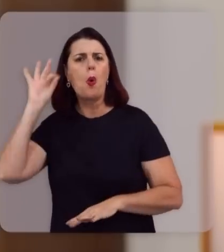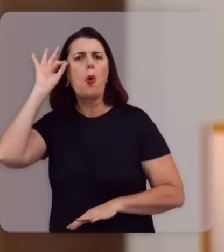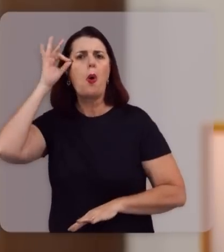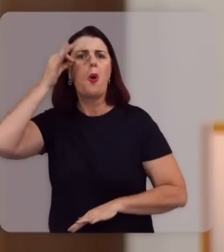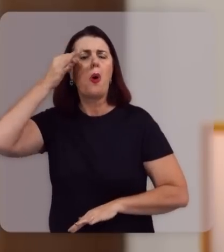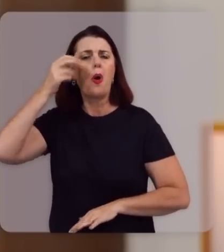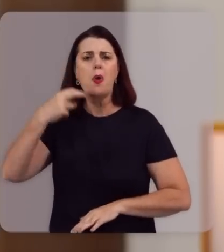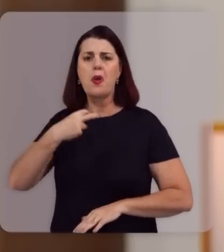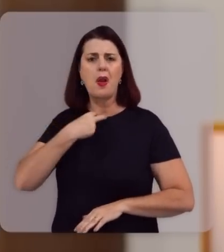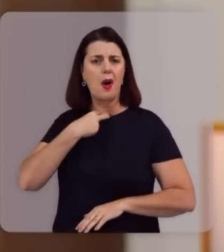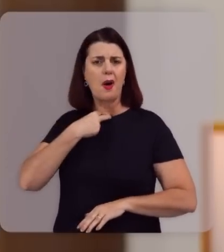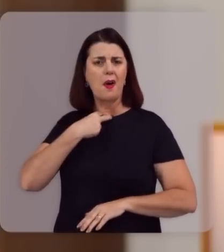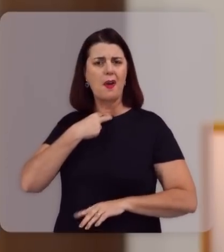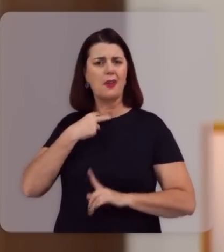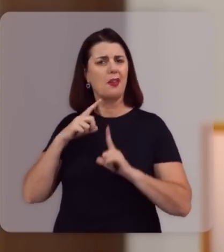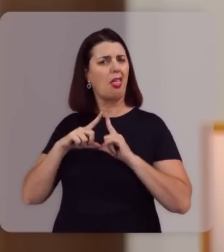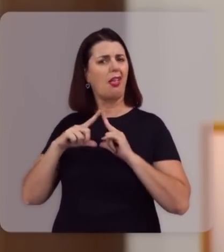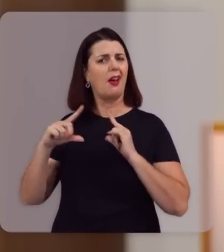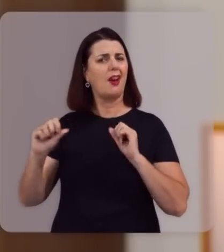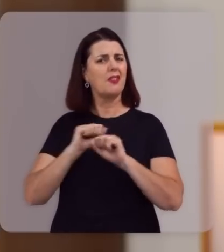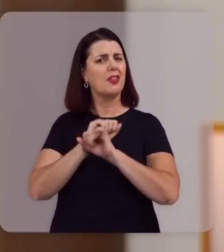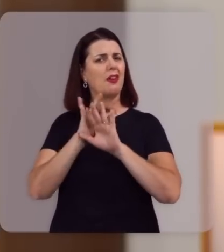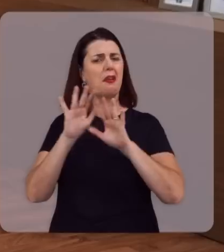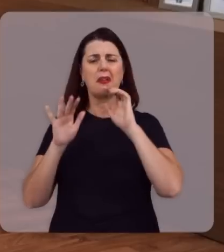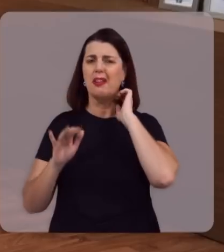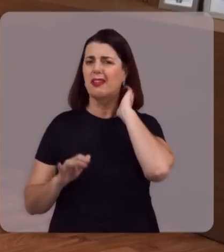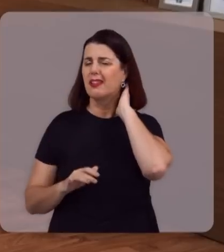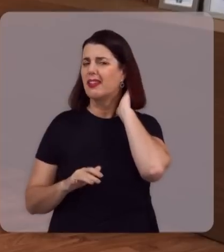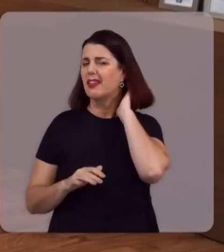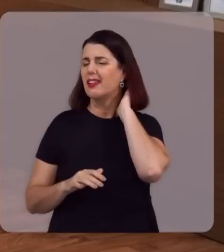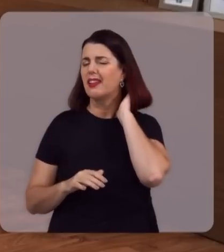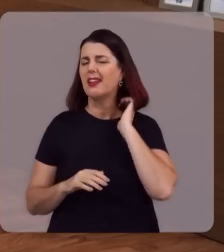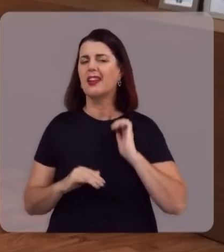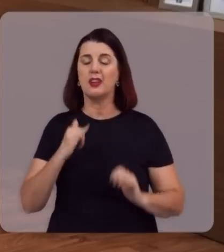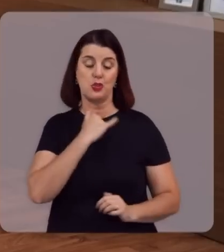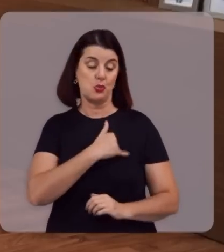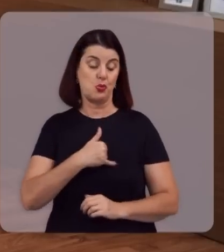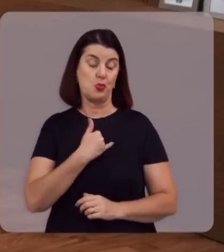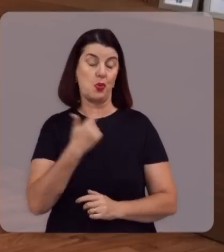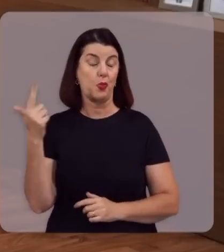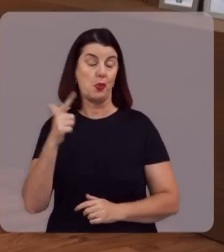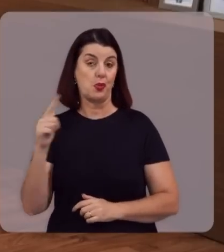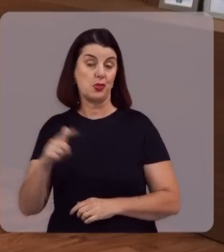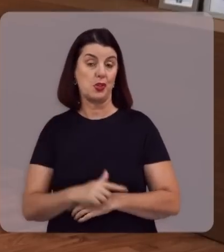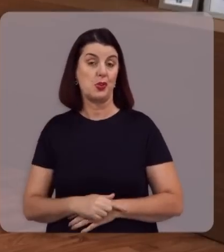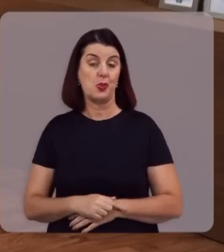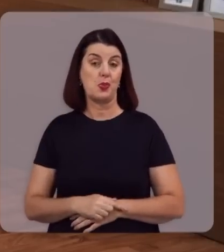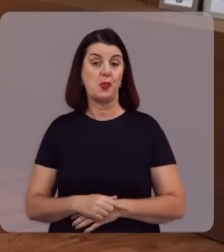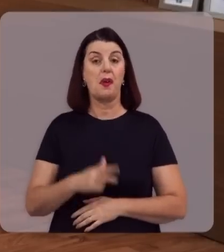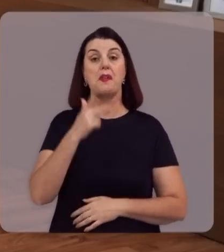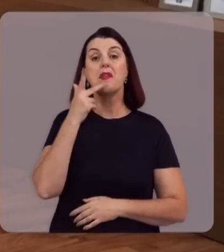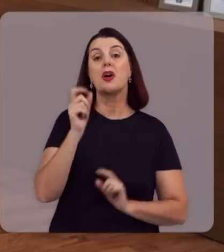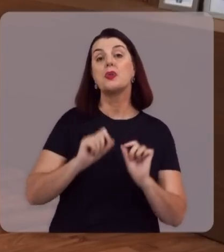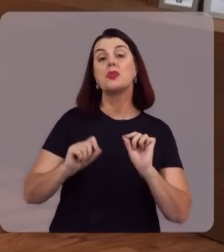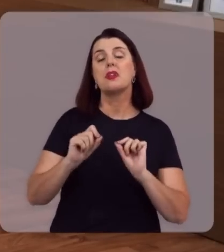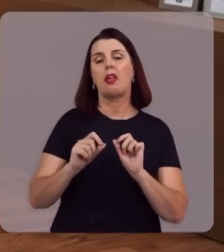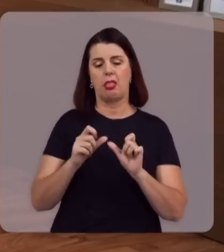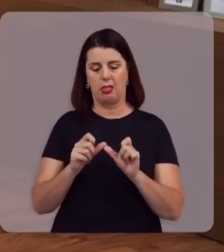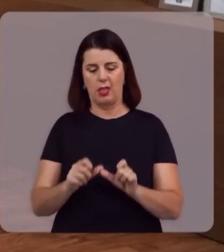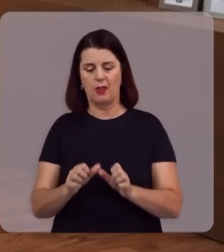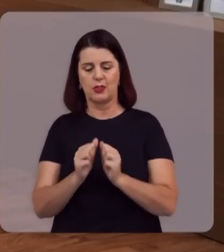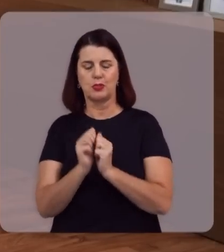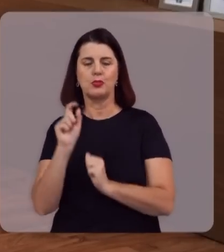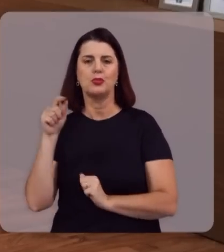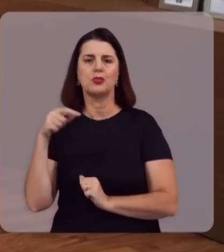repentina, inescapável e gloriosa. E João ainda prossegue e diz, e ele veio e habitou entre